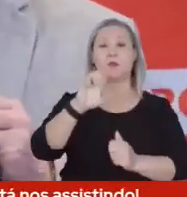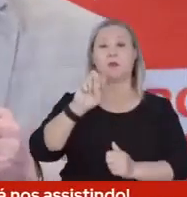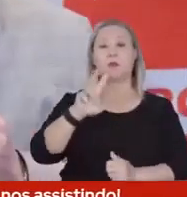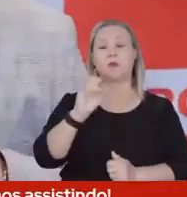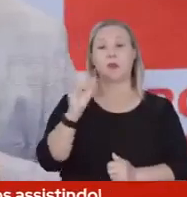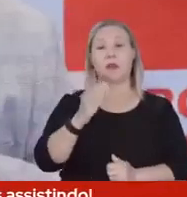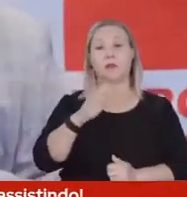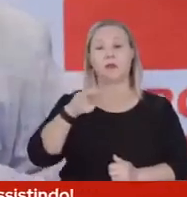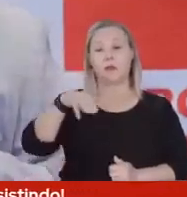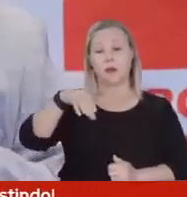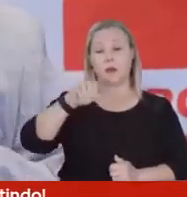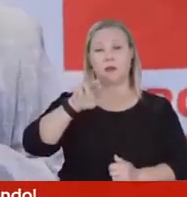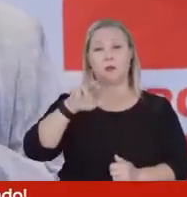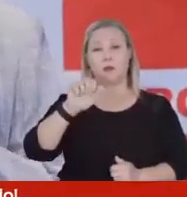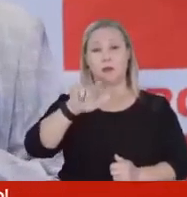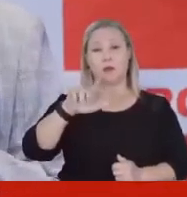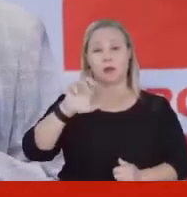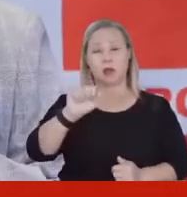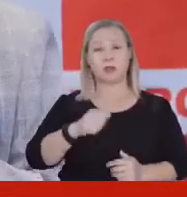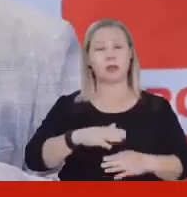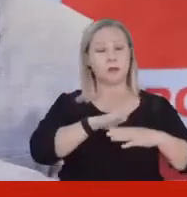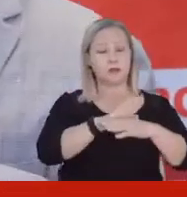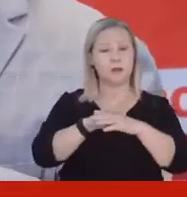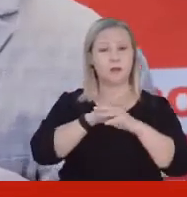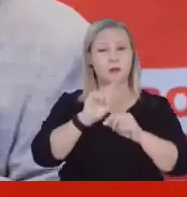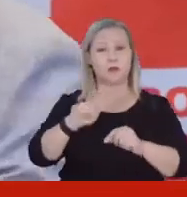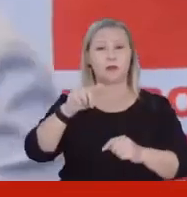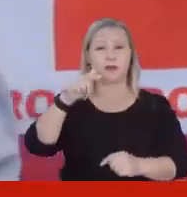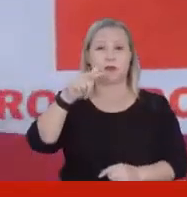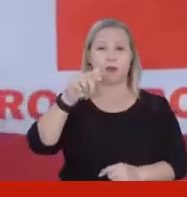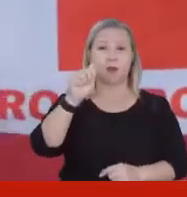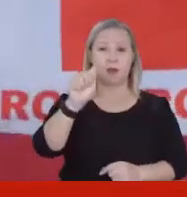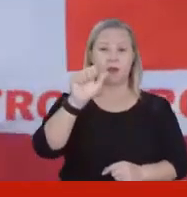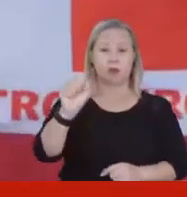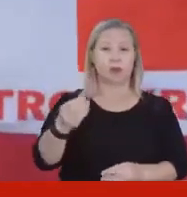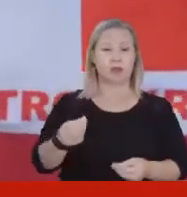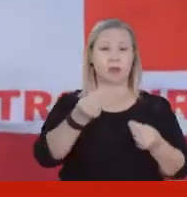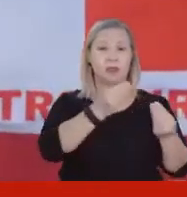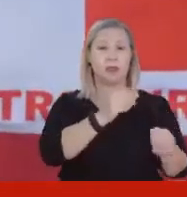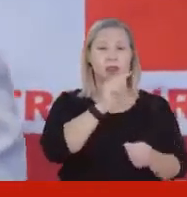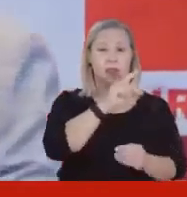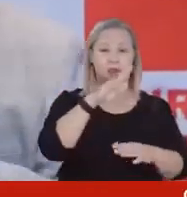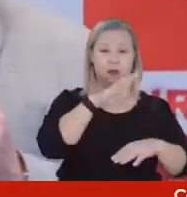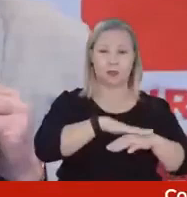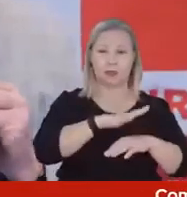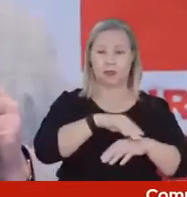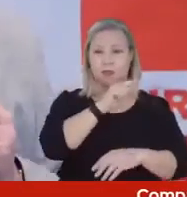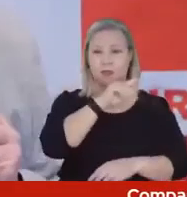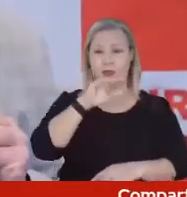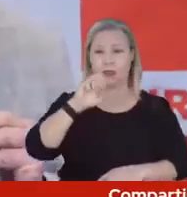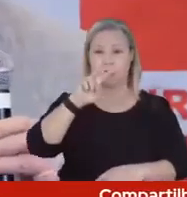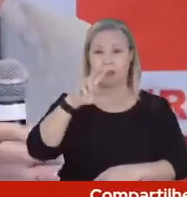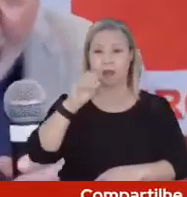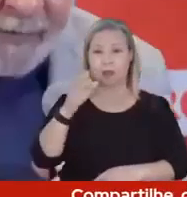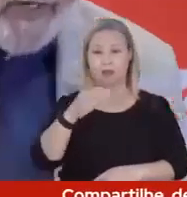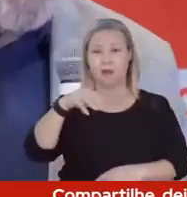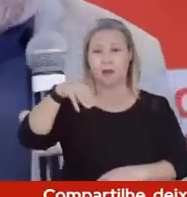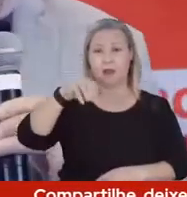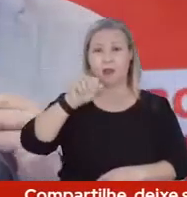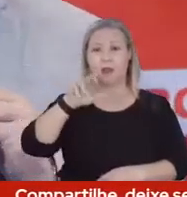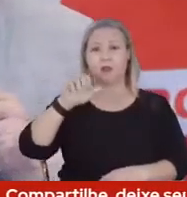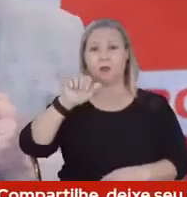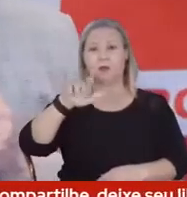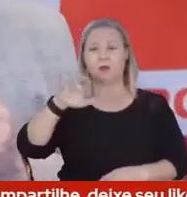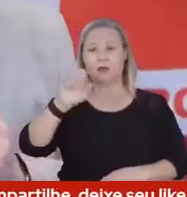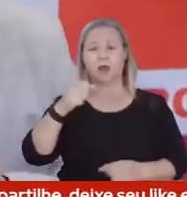era favorável com o gás, era do Evo Morales. O pessoal aqui, os meus adversários, me chamavam de frouxo porque não batia no Evo. Eu não ia bater